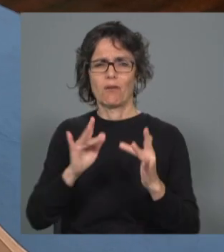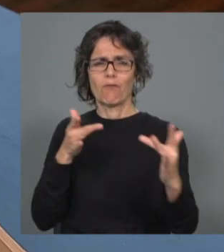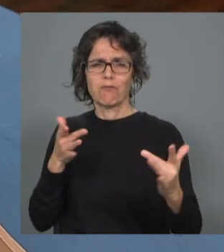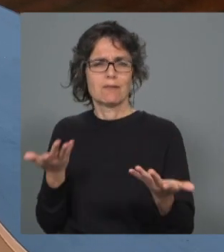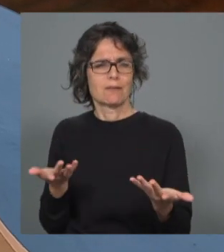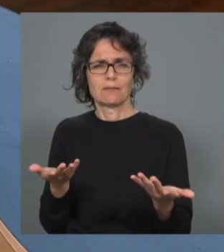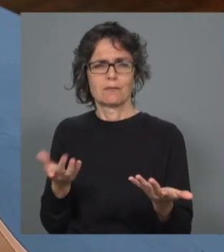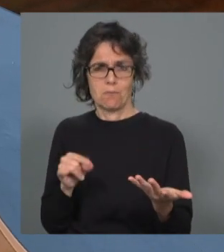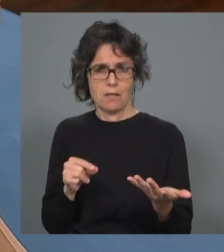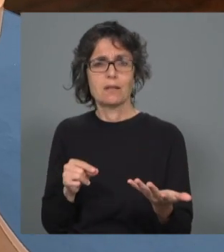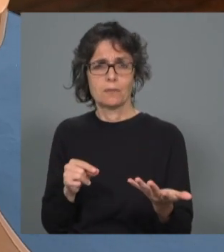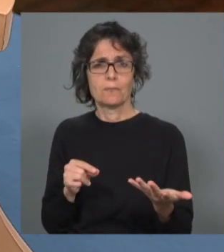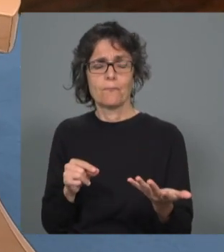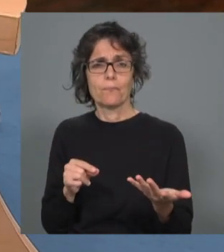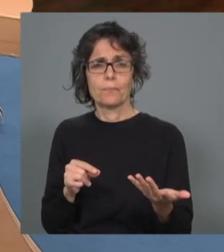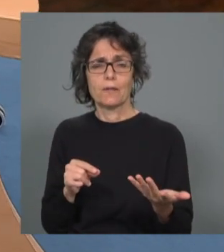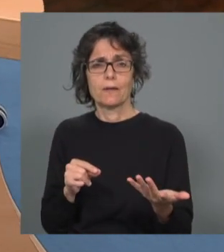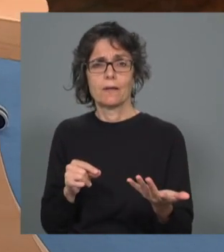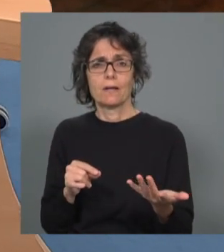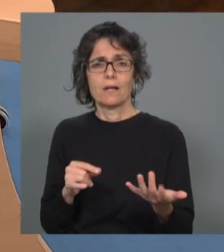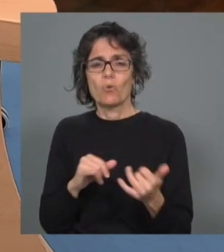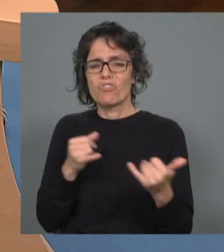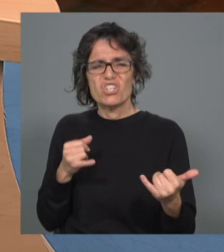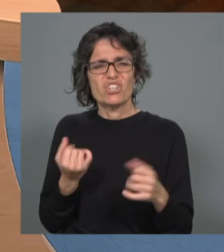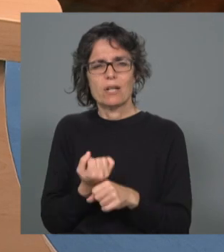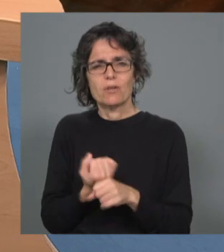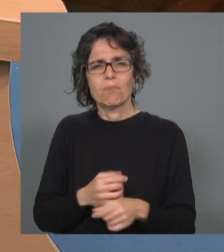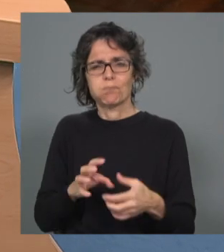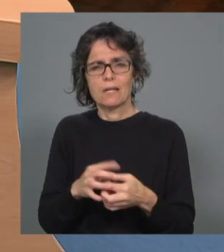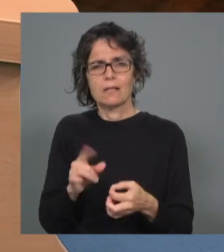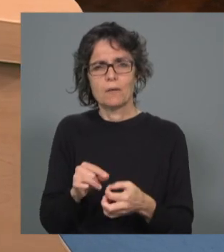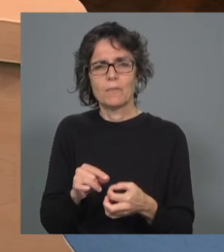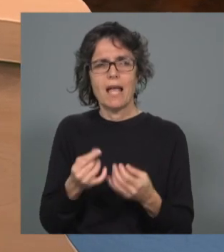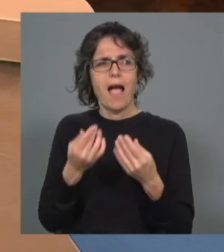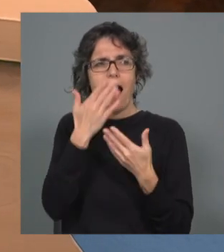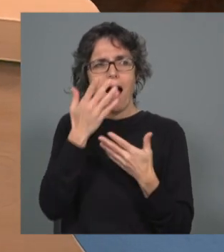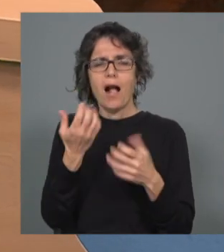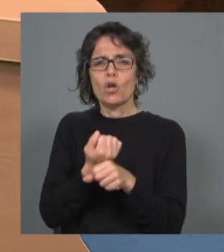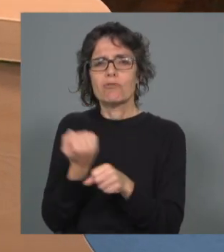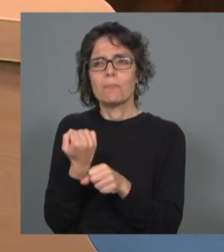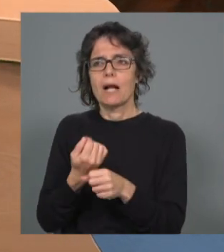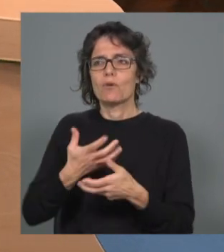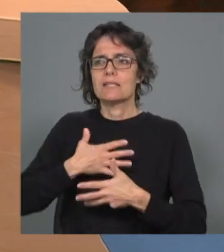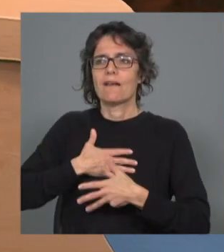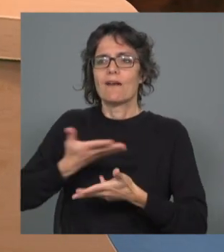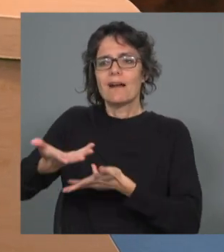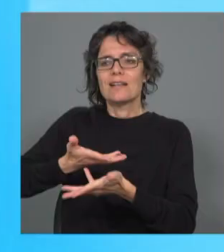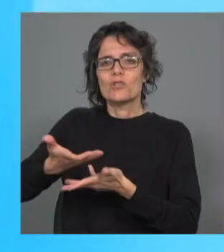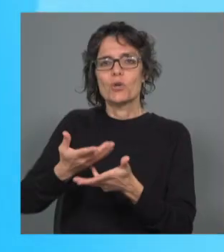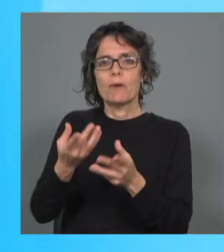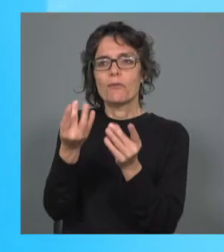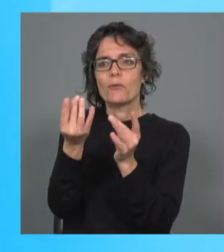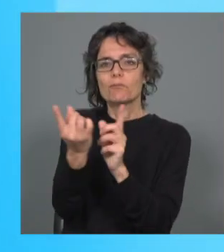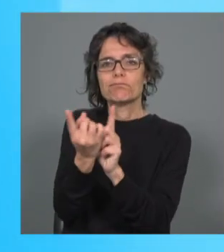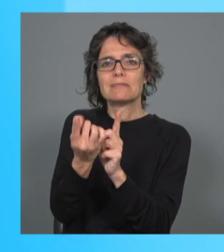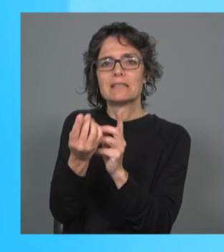digitais, em que a relação laboral se tende a desmaterializar, não é? E o